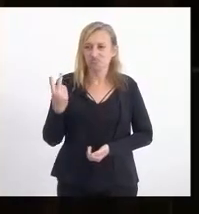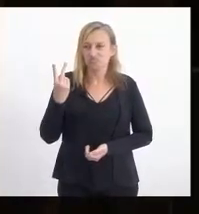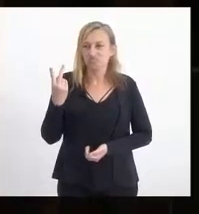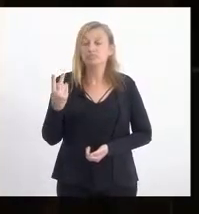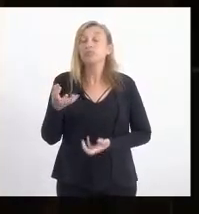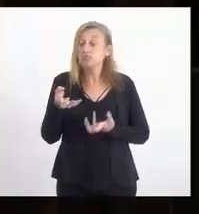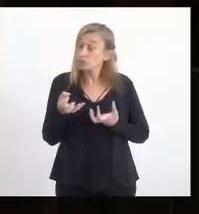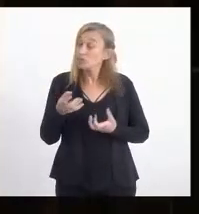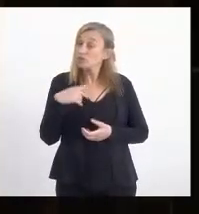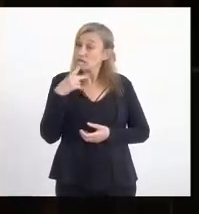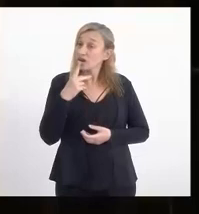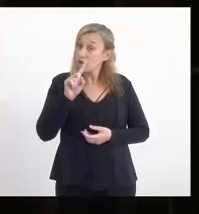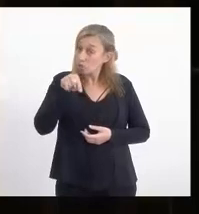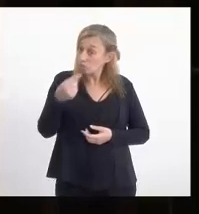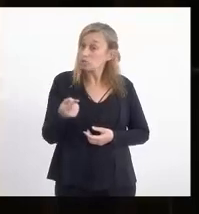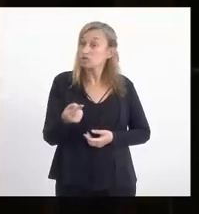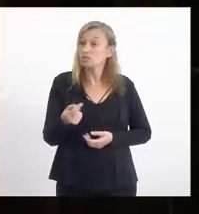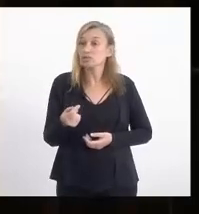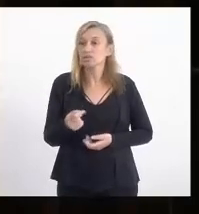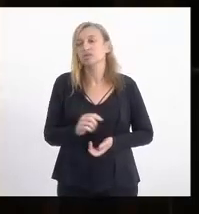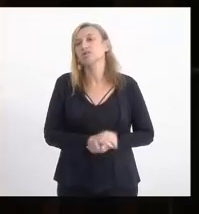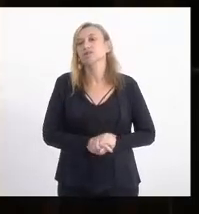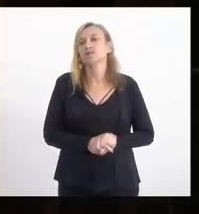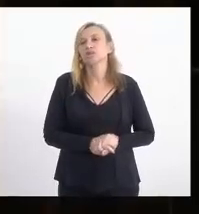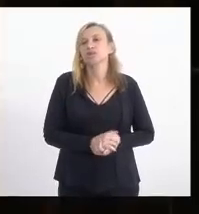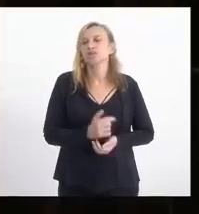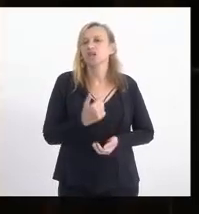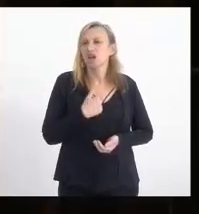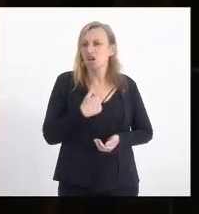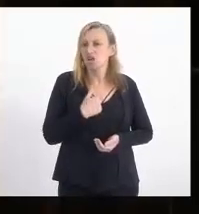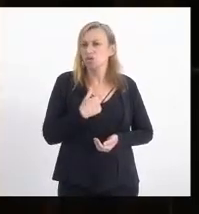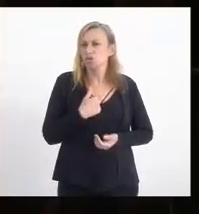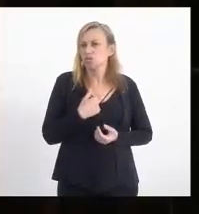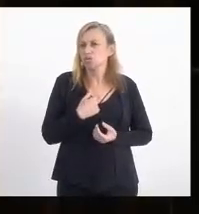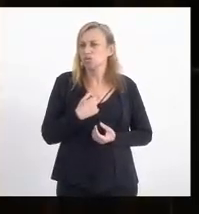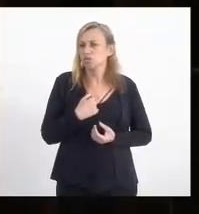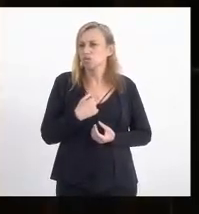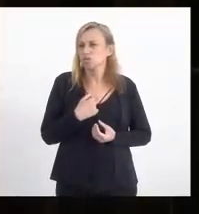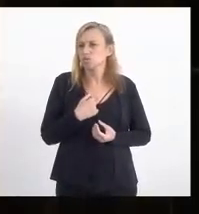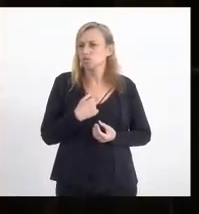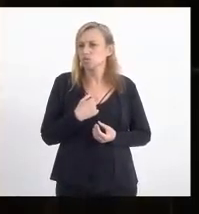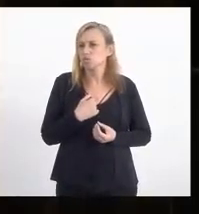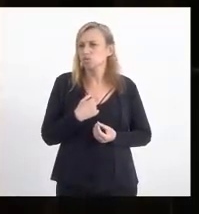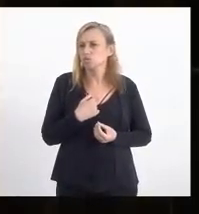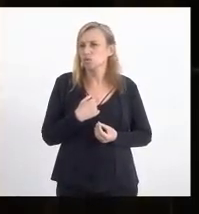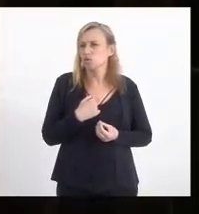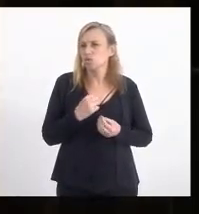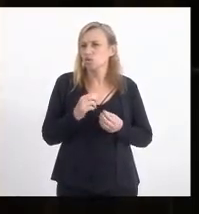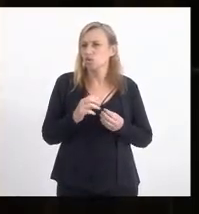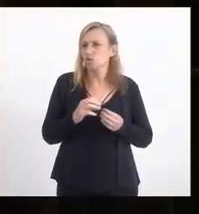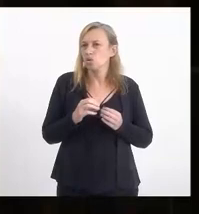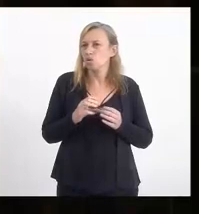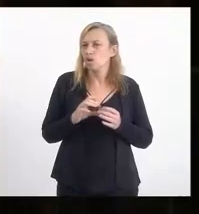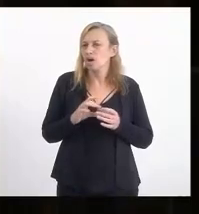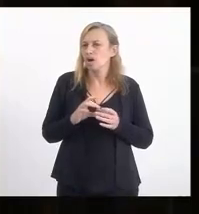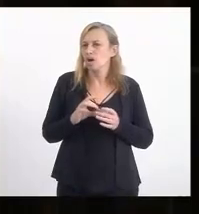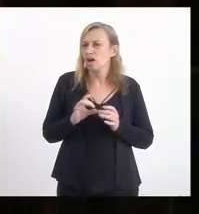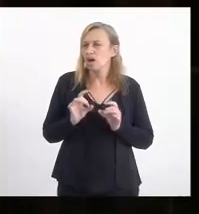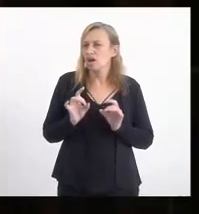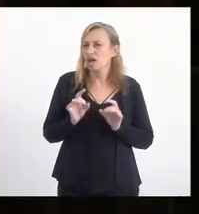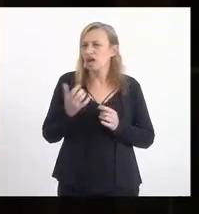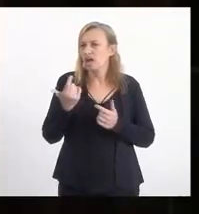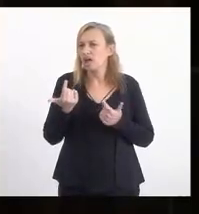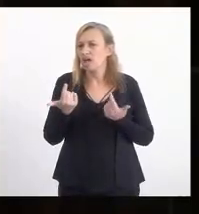e eu quero deixar outra coisa bem claro eu não estou jogando para a torcida eu estou sendo muito sincero